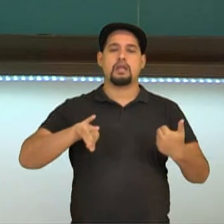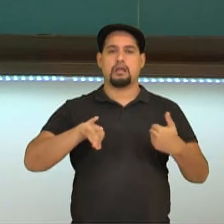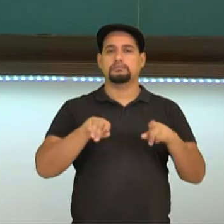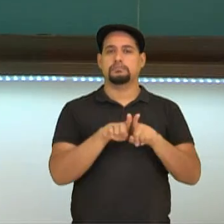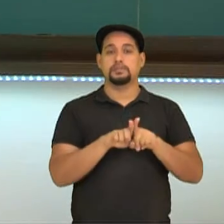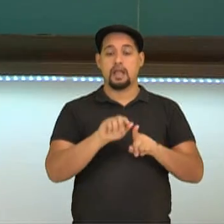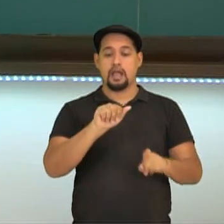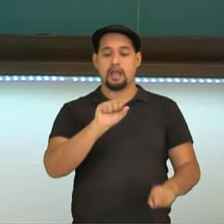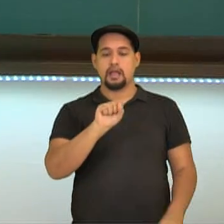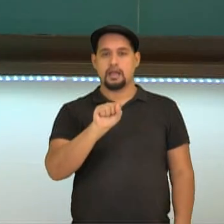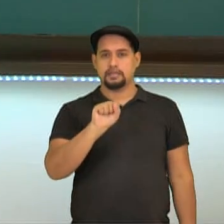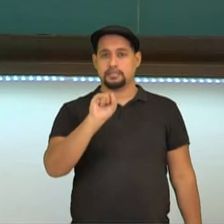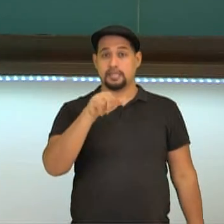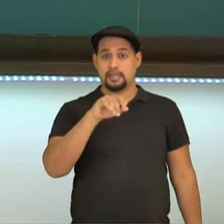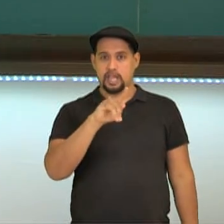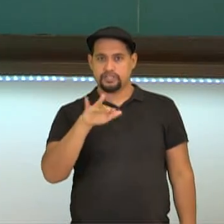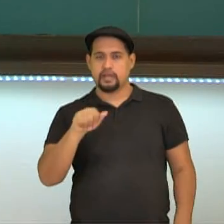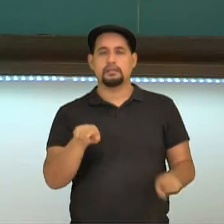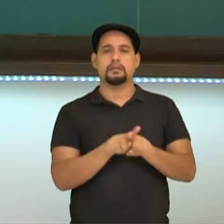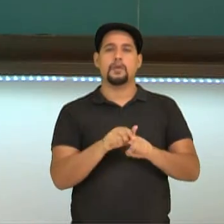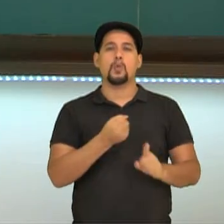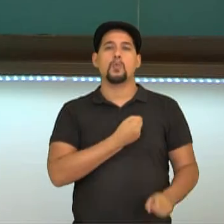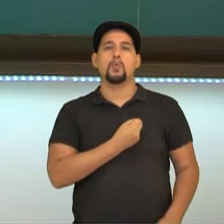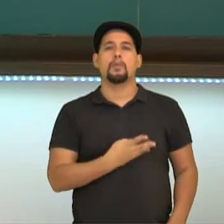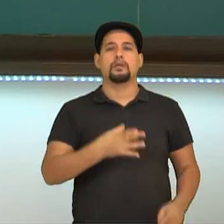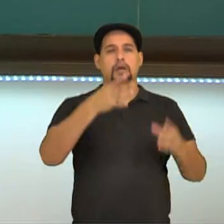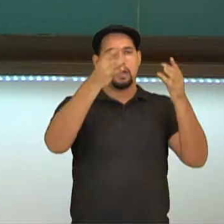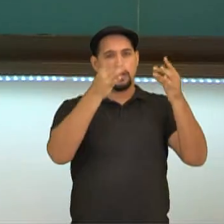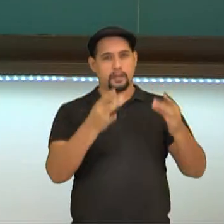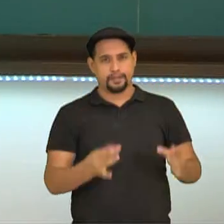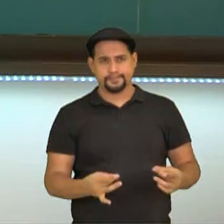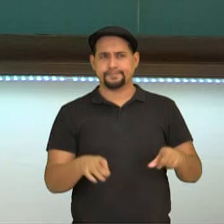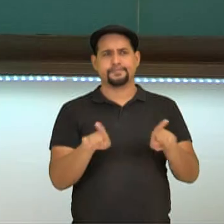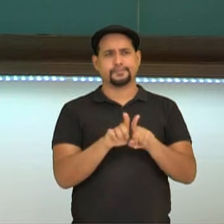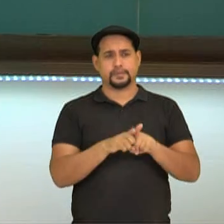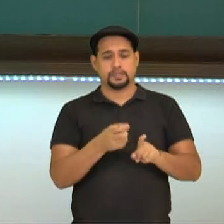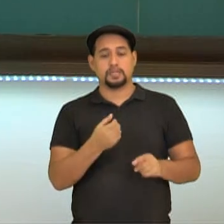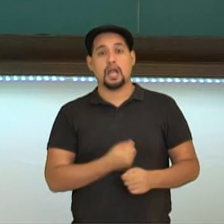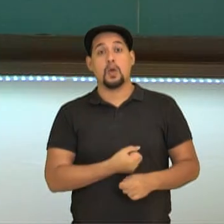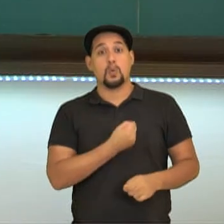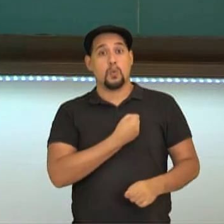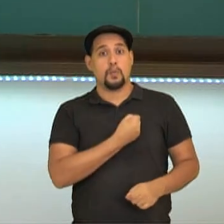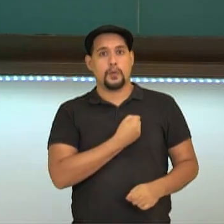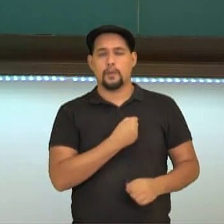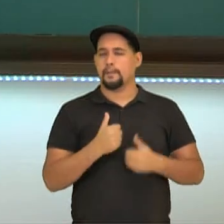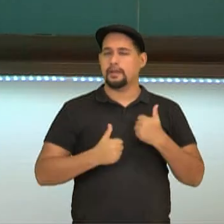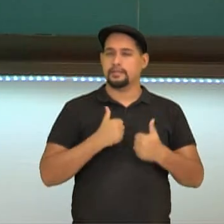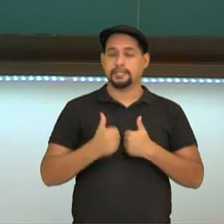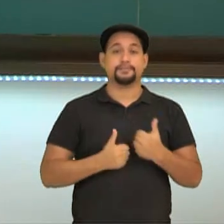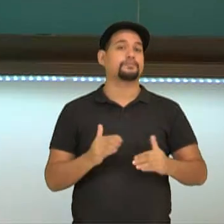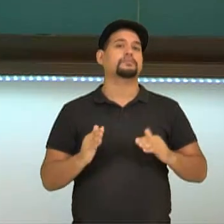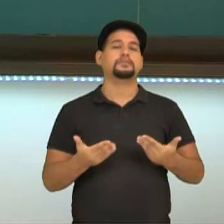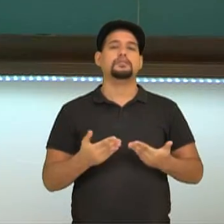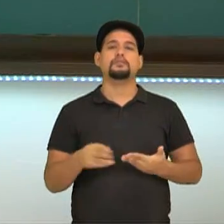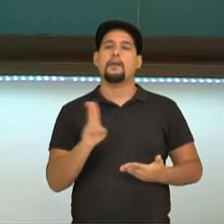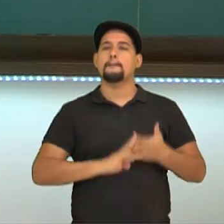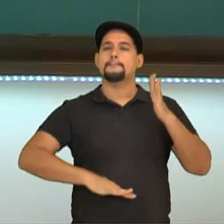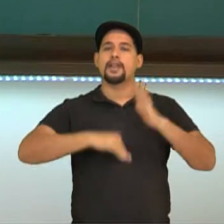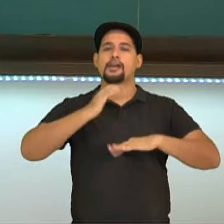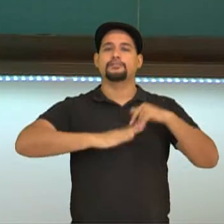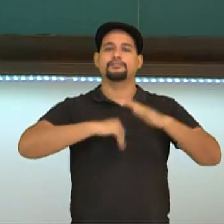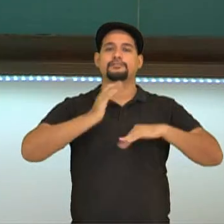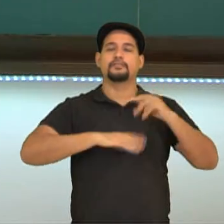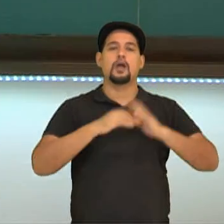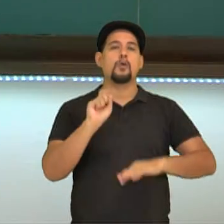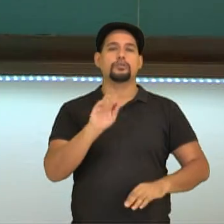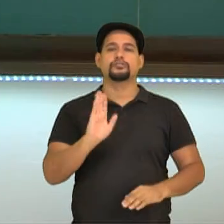oração assinética e a enumeração. Opa, passou o slide. E a enumeração. Beleza? Vamos agora então colocar na prática o